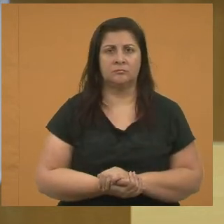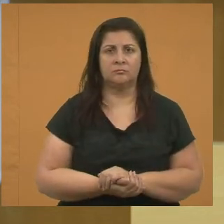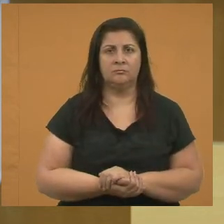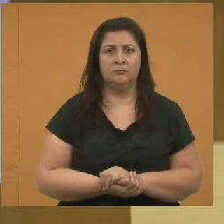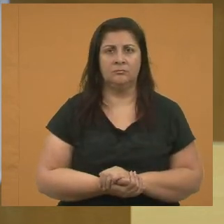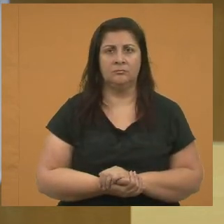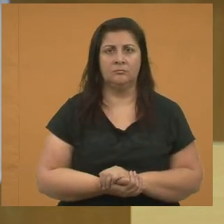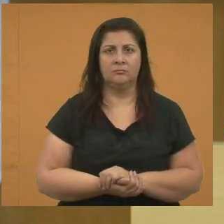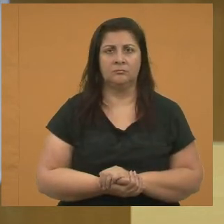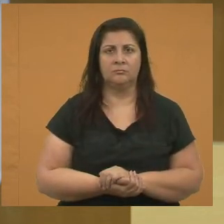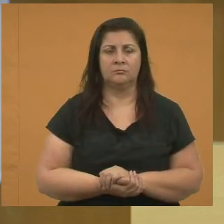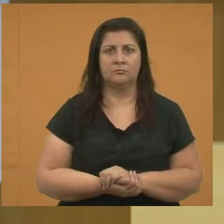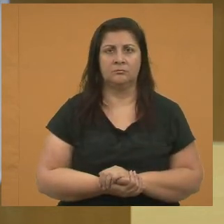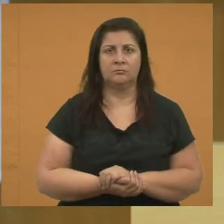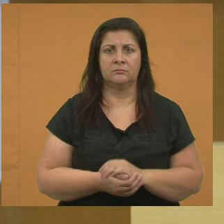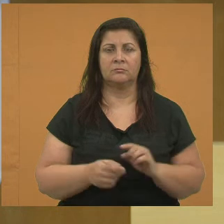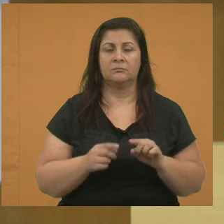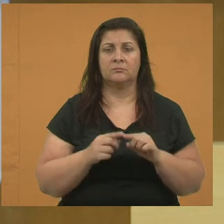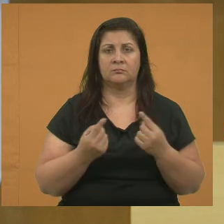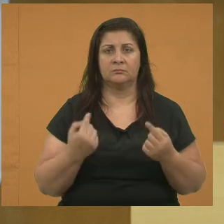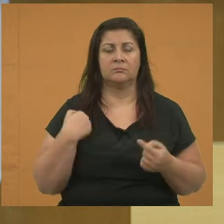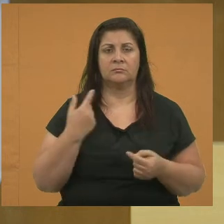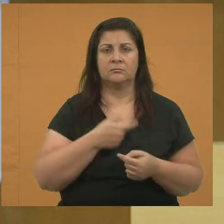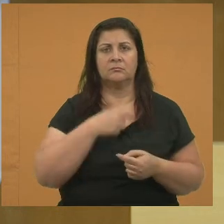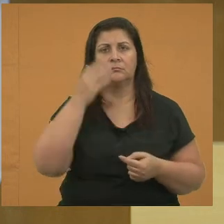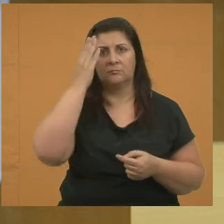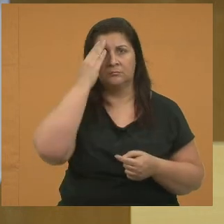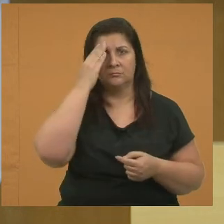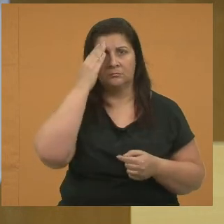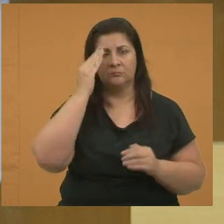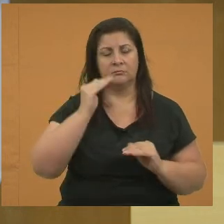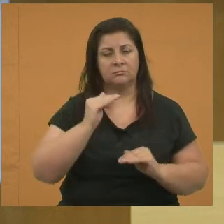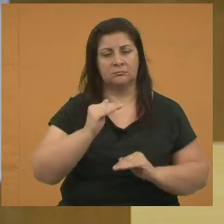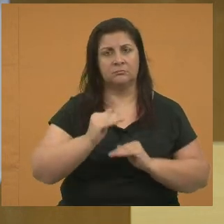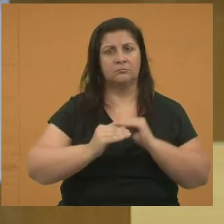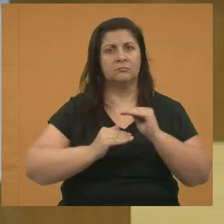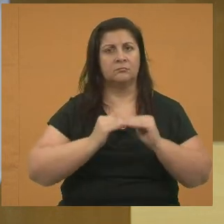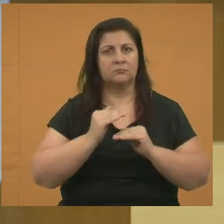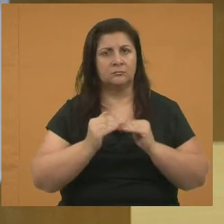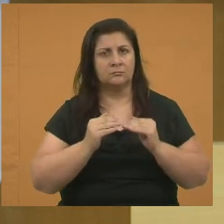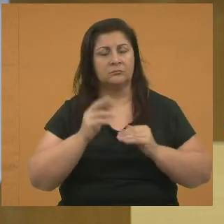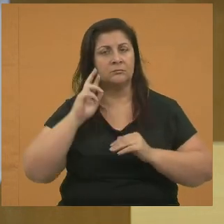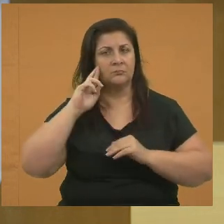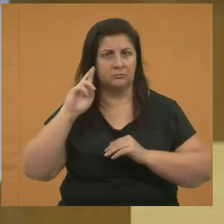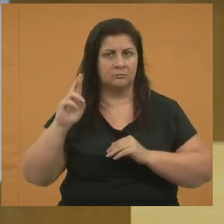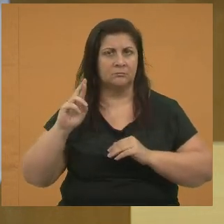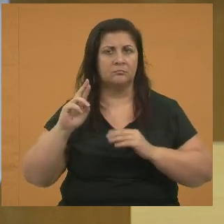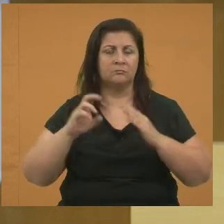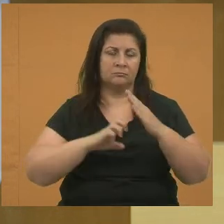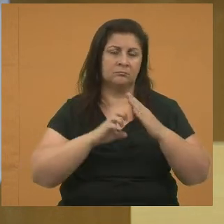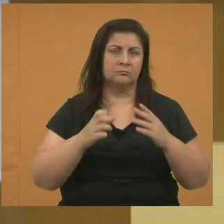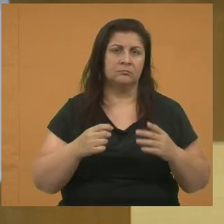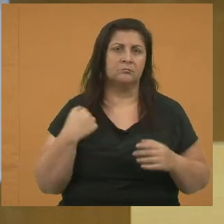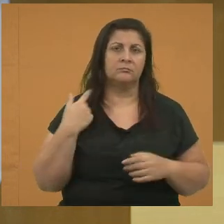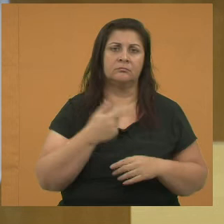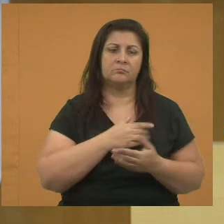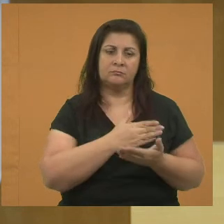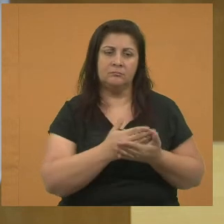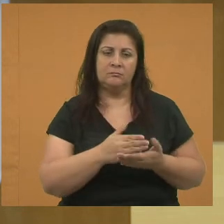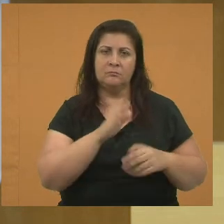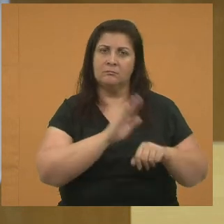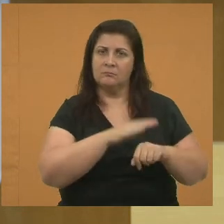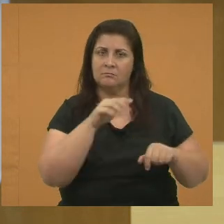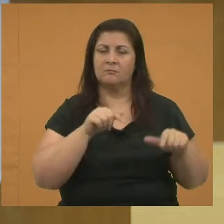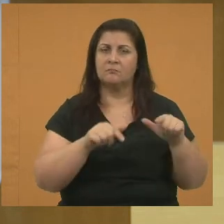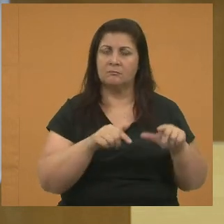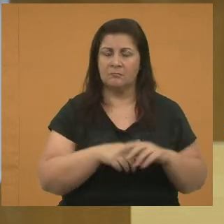gente, fazendo crescer o empreendedor, fazendo crescer o nosso comércio, a gente abre a porta para o